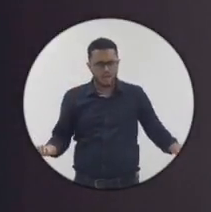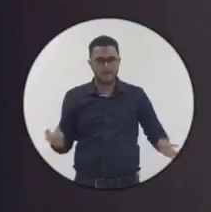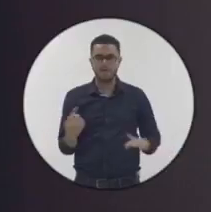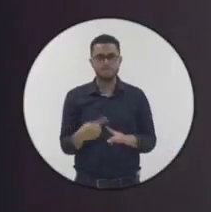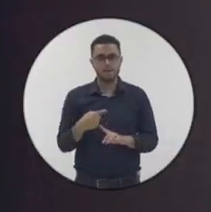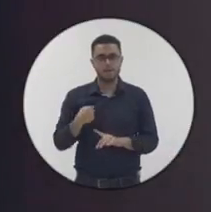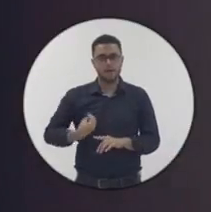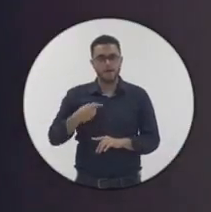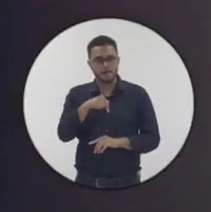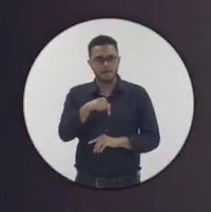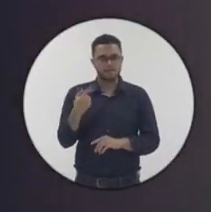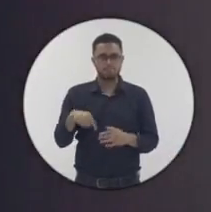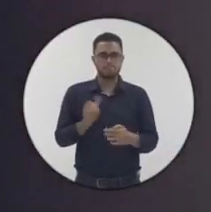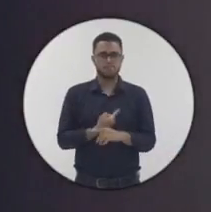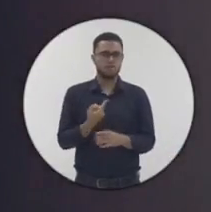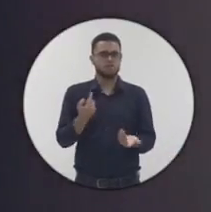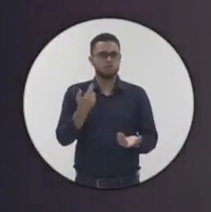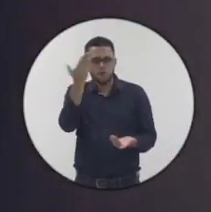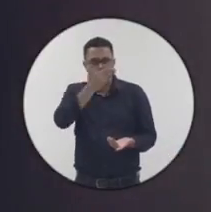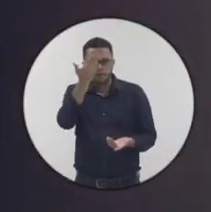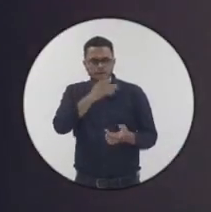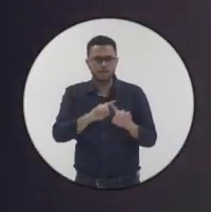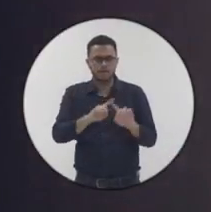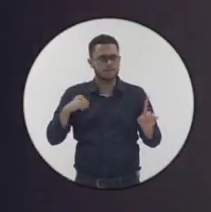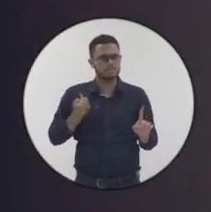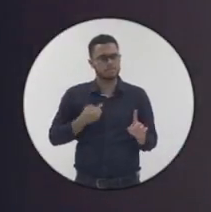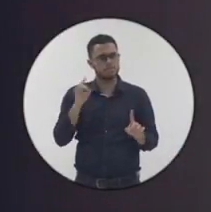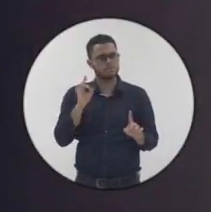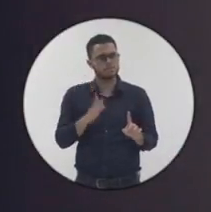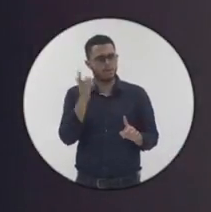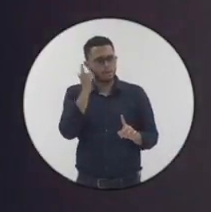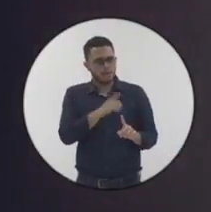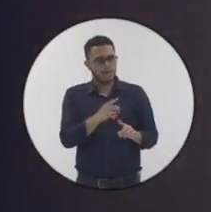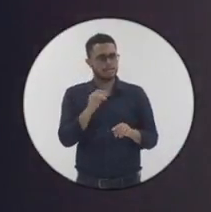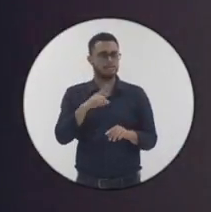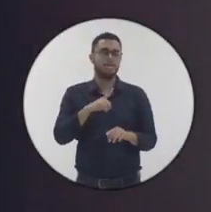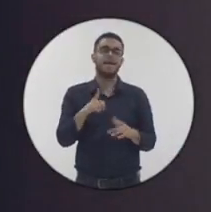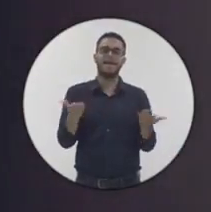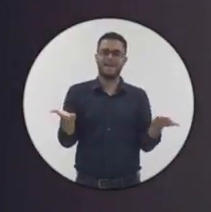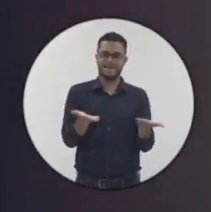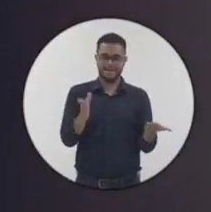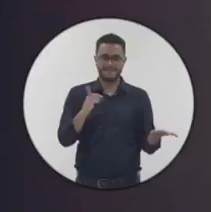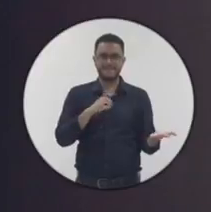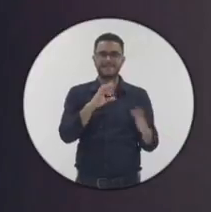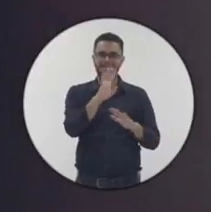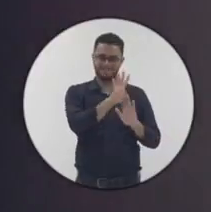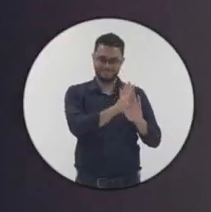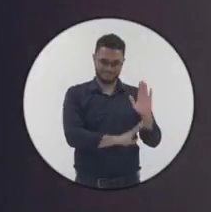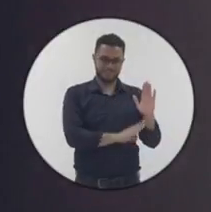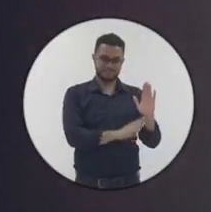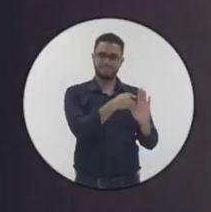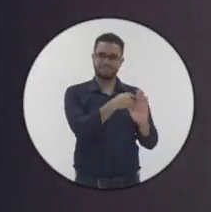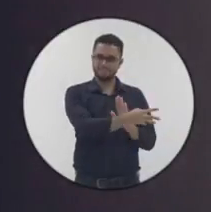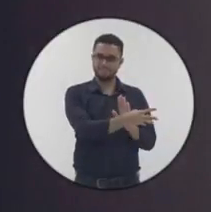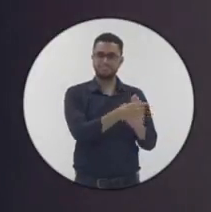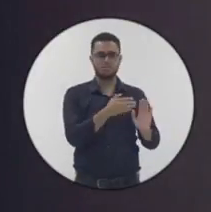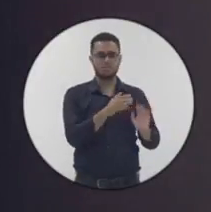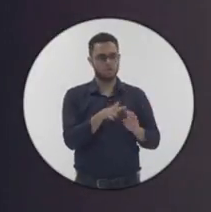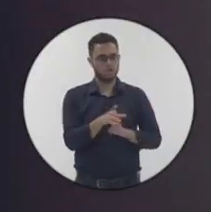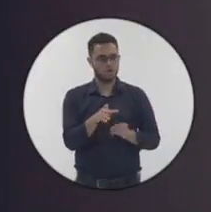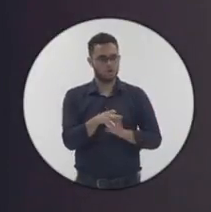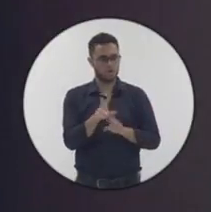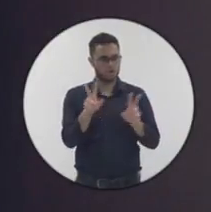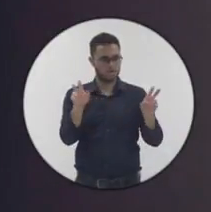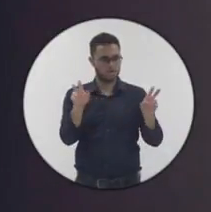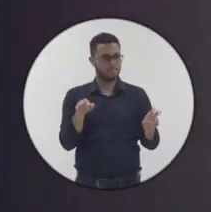não vê, e a gente só vai incidir aí o MDS e agora tem. Tem uma cartilha que orienta sobre